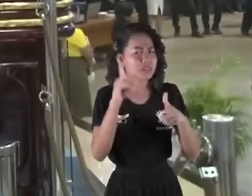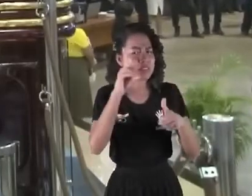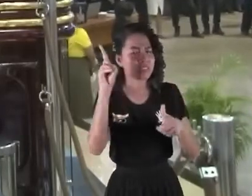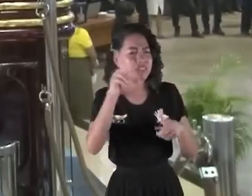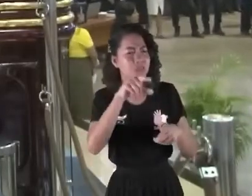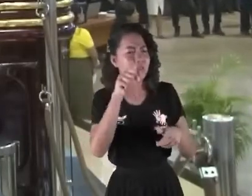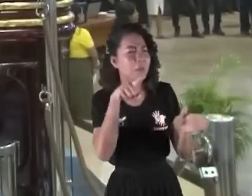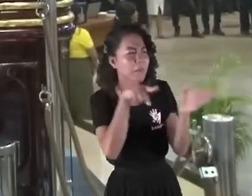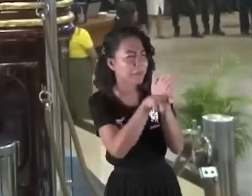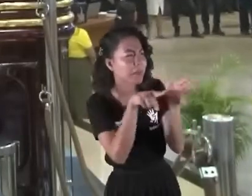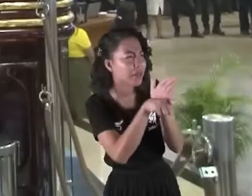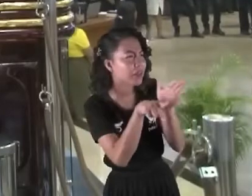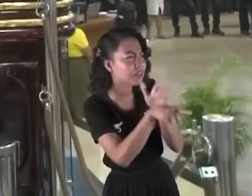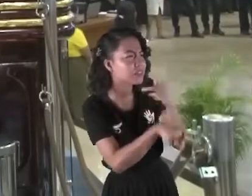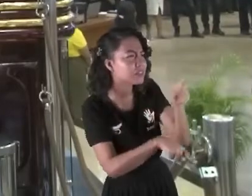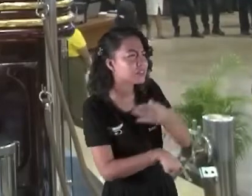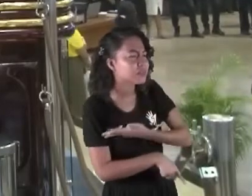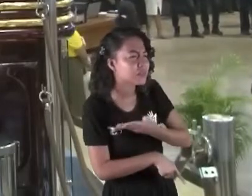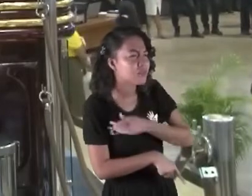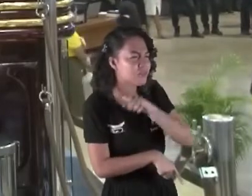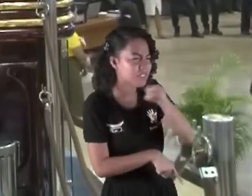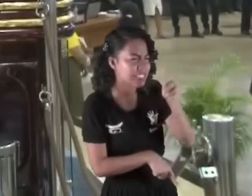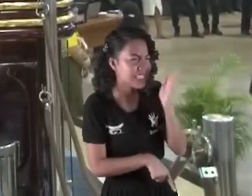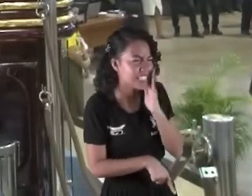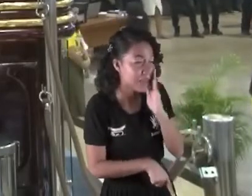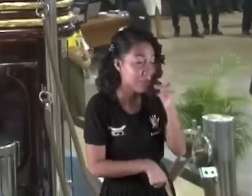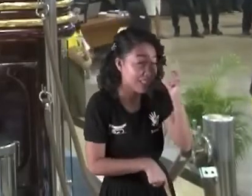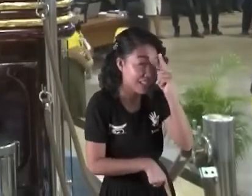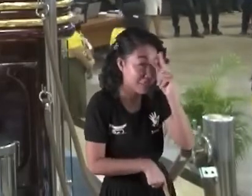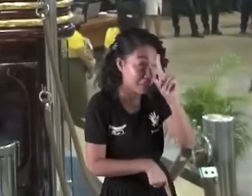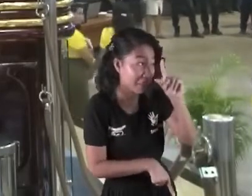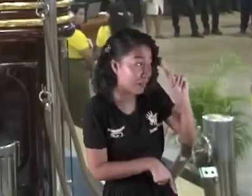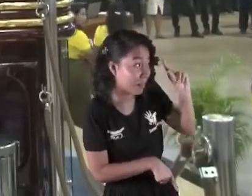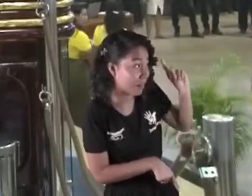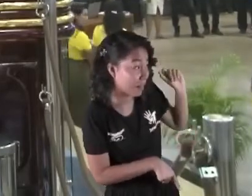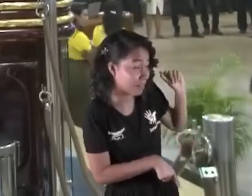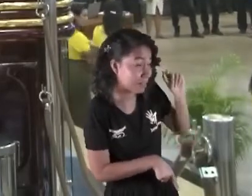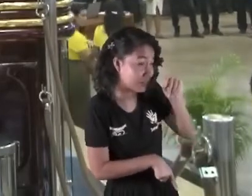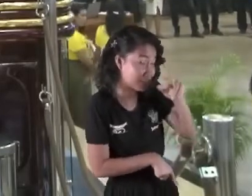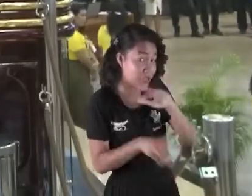Pergunta para alguém do seu lado: será que você ainda se lembra onde?